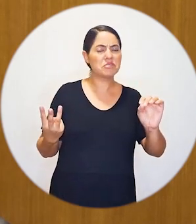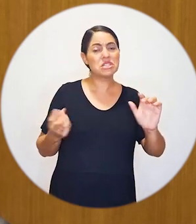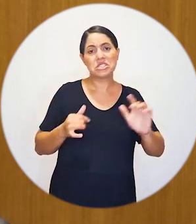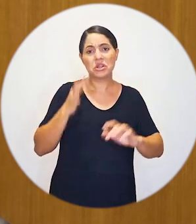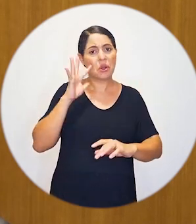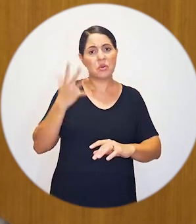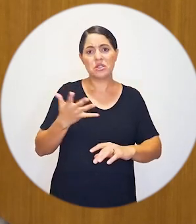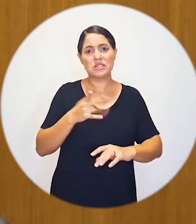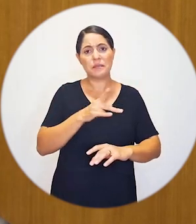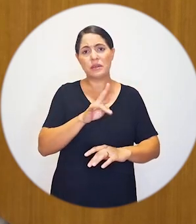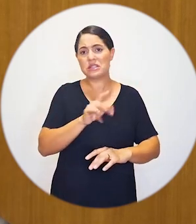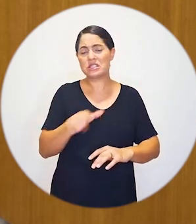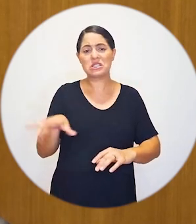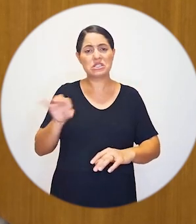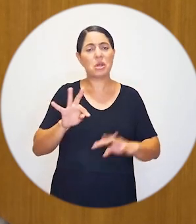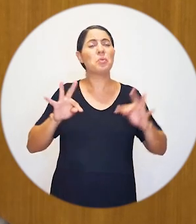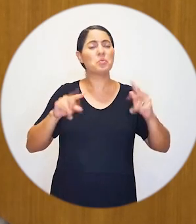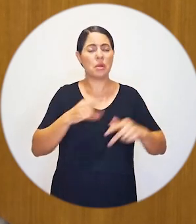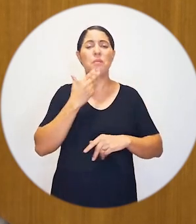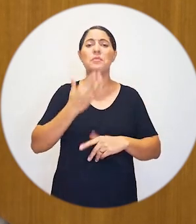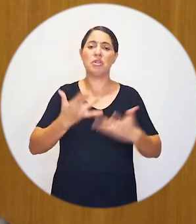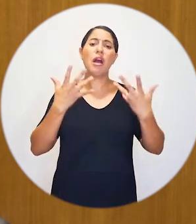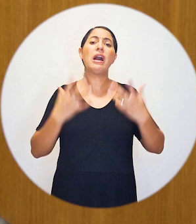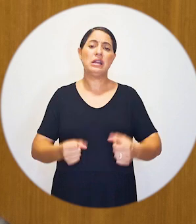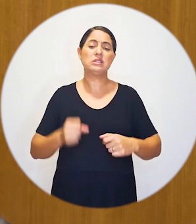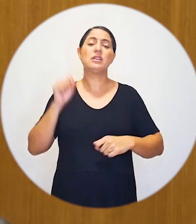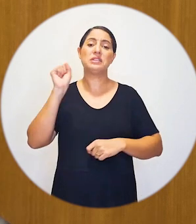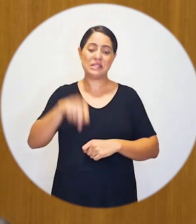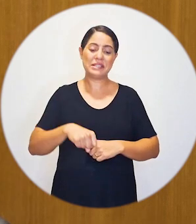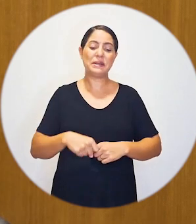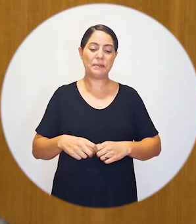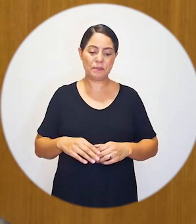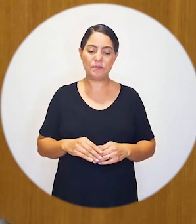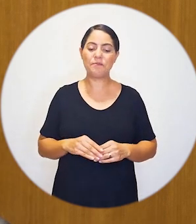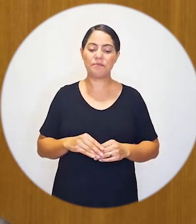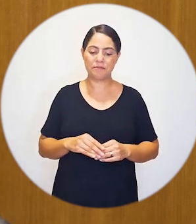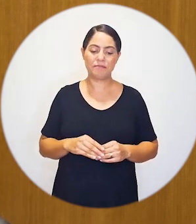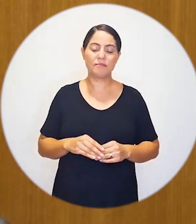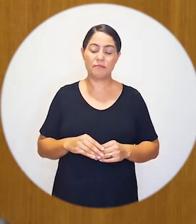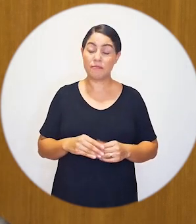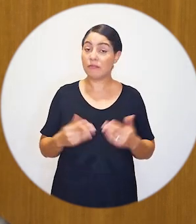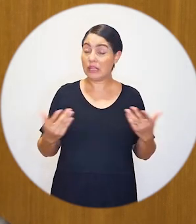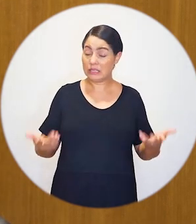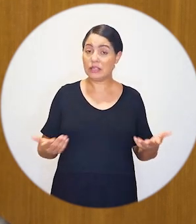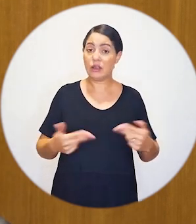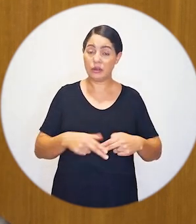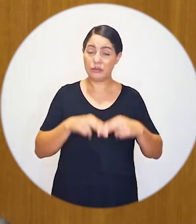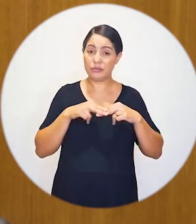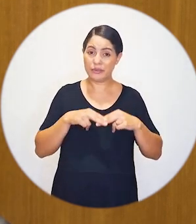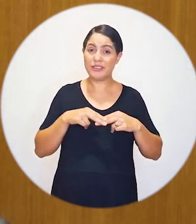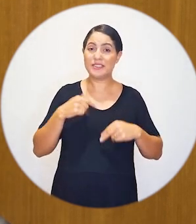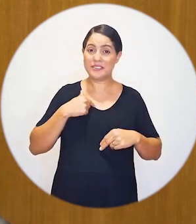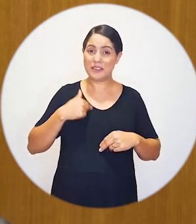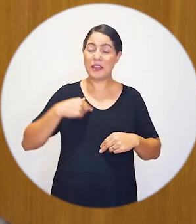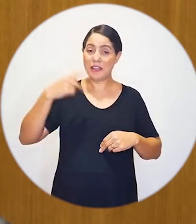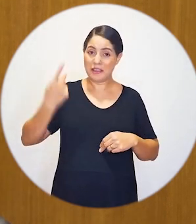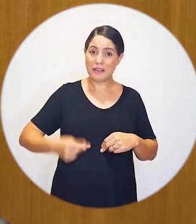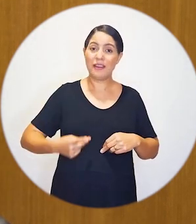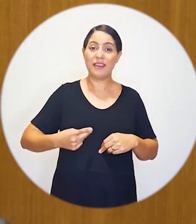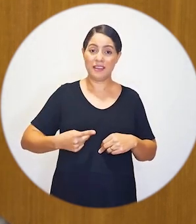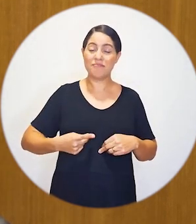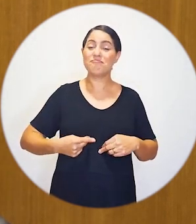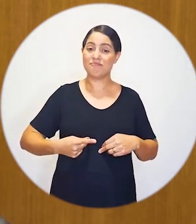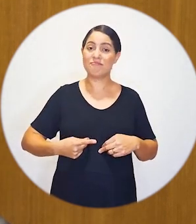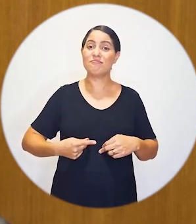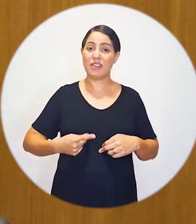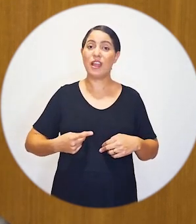passar para o dia 10. Não havendo risco de prescrição, todos os pedidos são deferidos de adiamento por uma sessão. Foi isso que eu vim